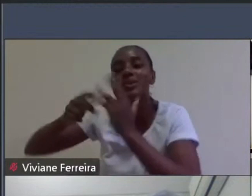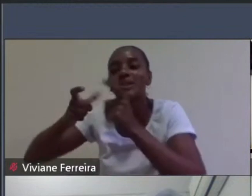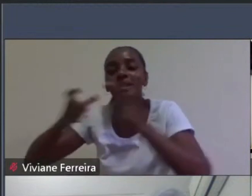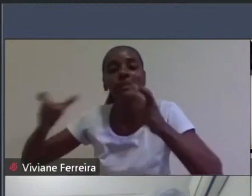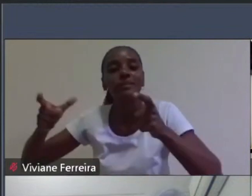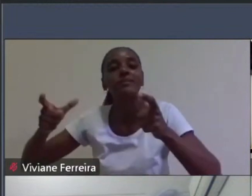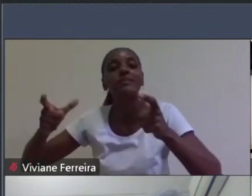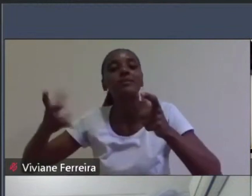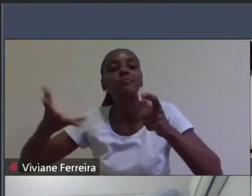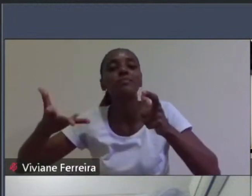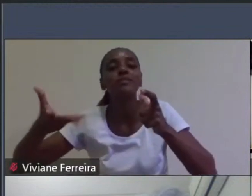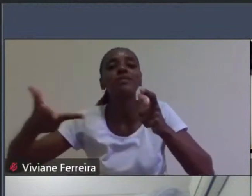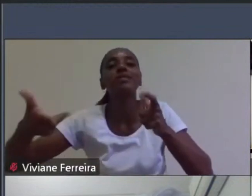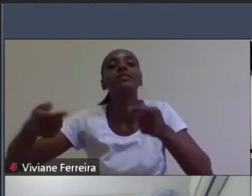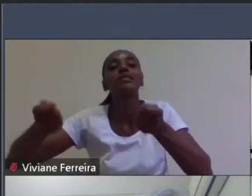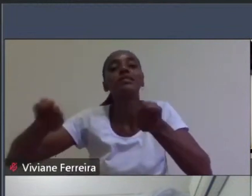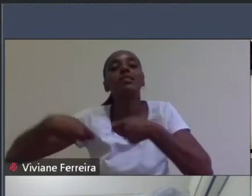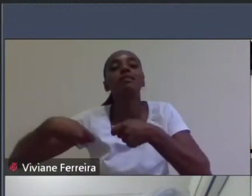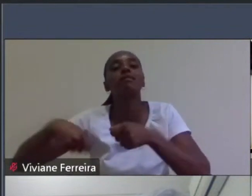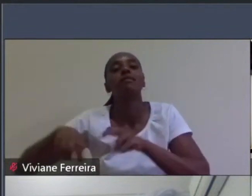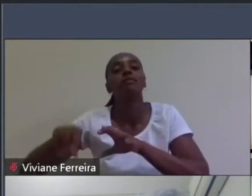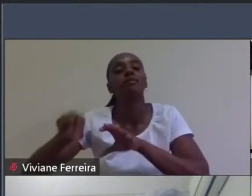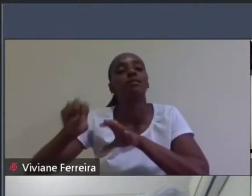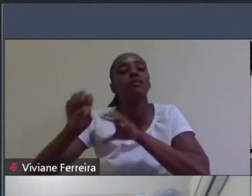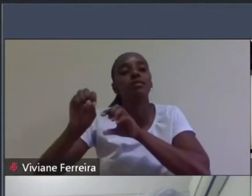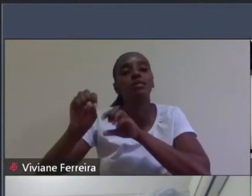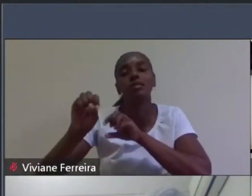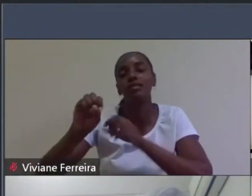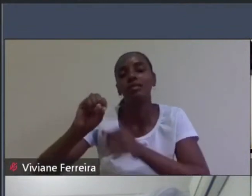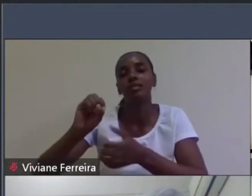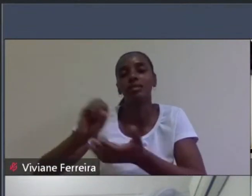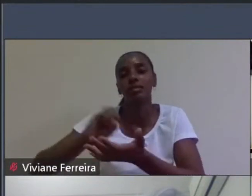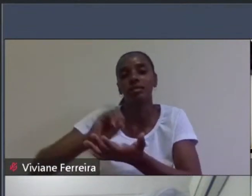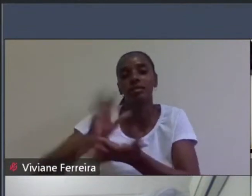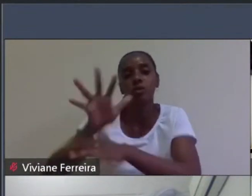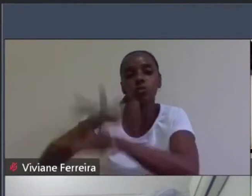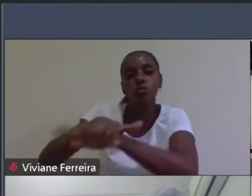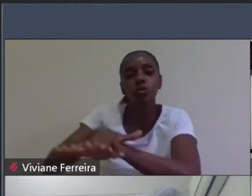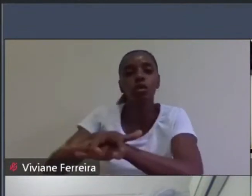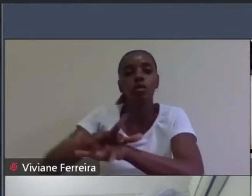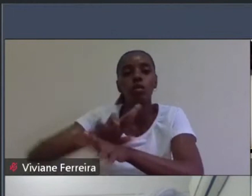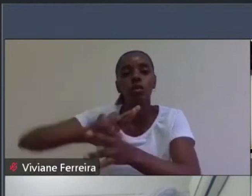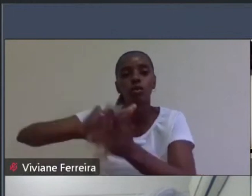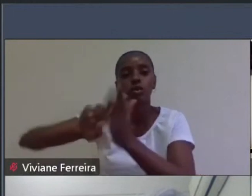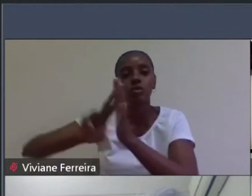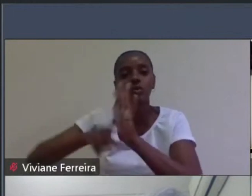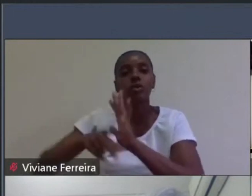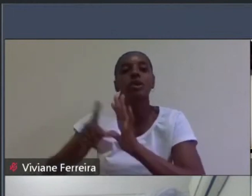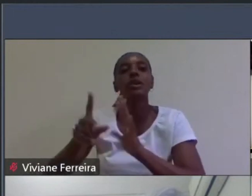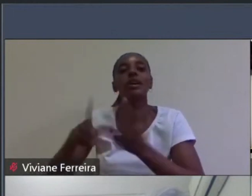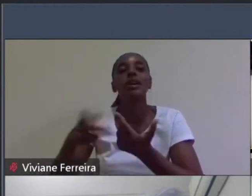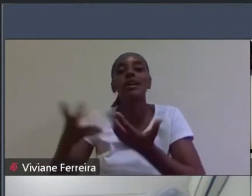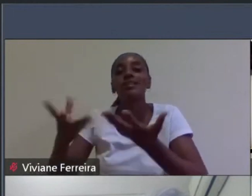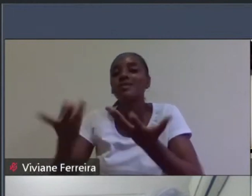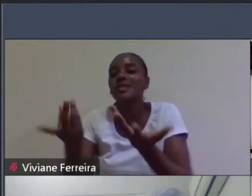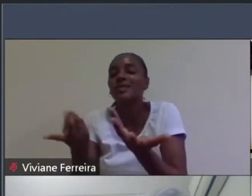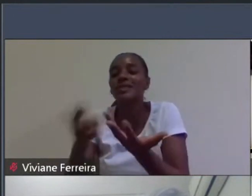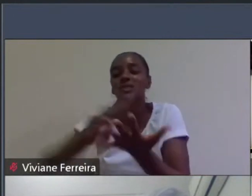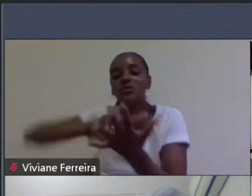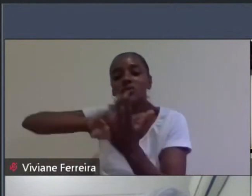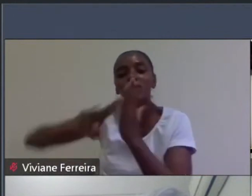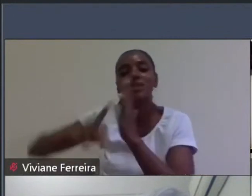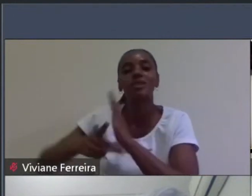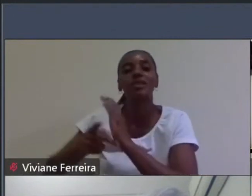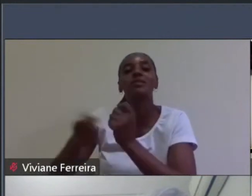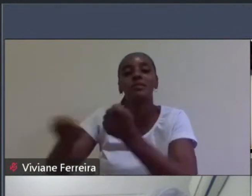da diversidade, da inclusão, é a riqueza da diversidade, que a gente